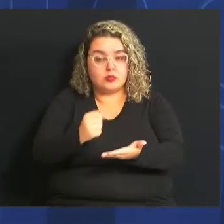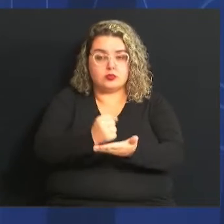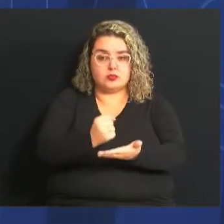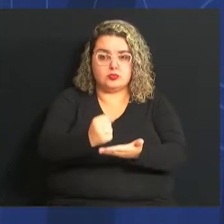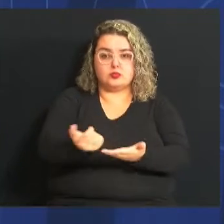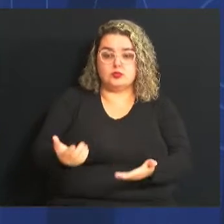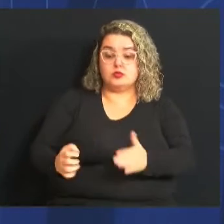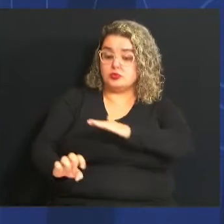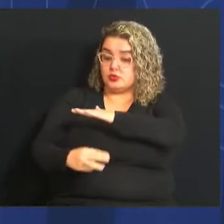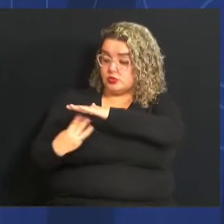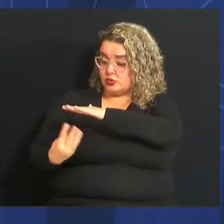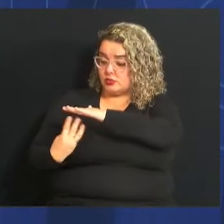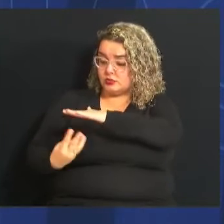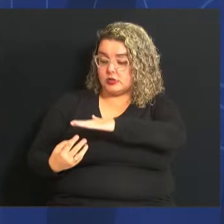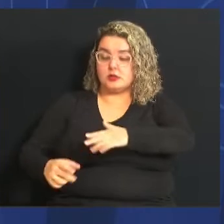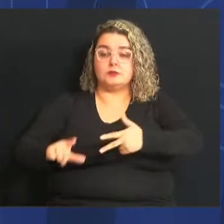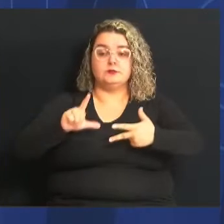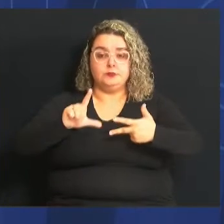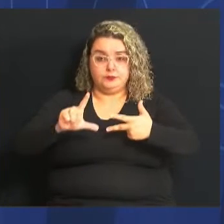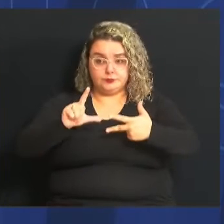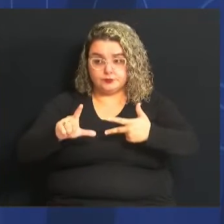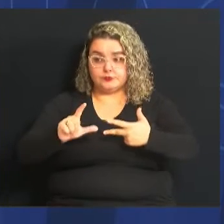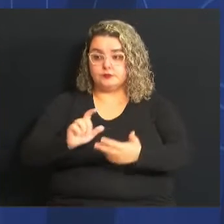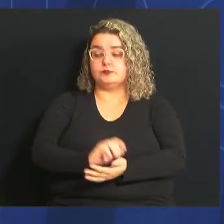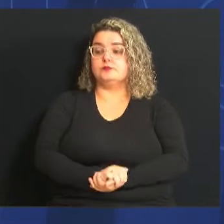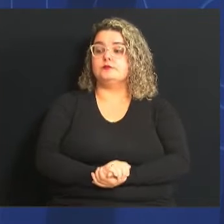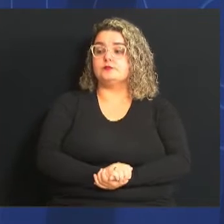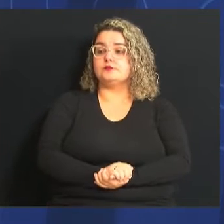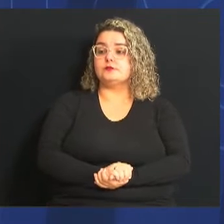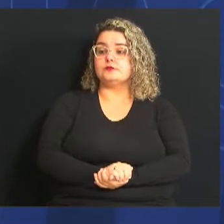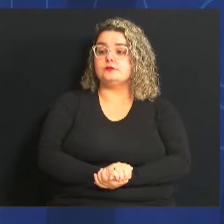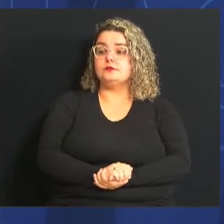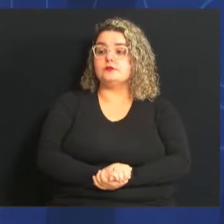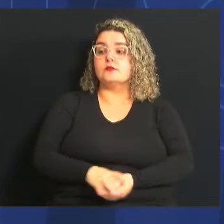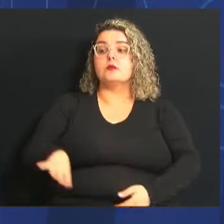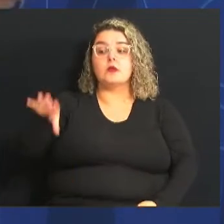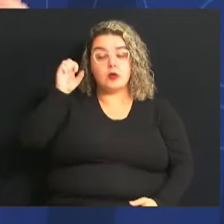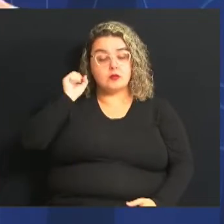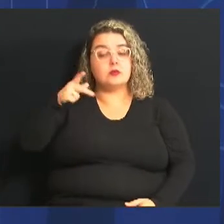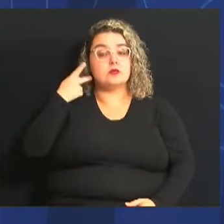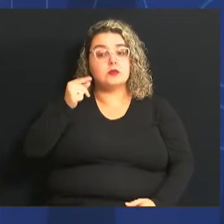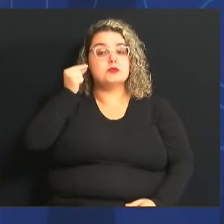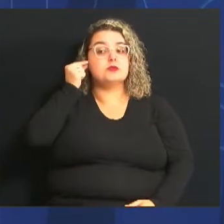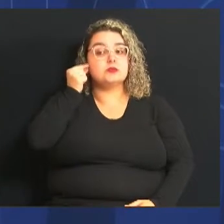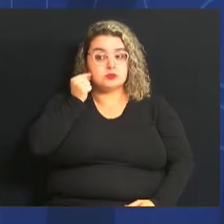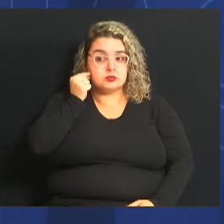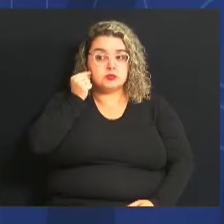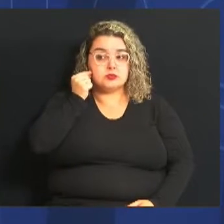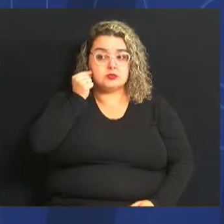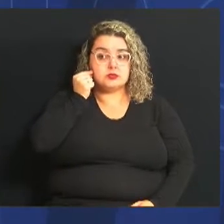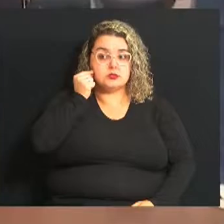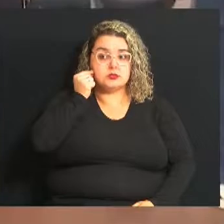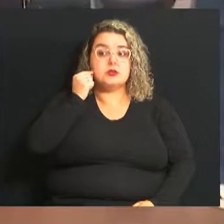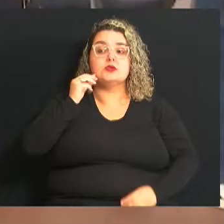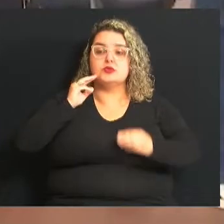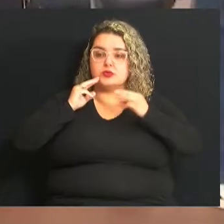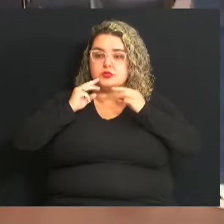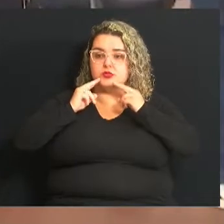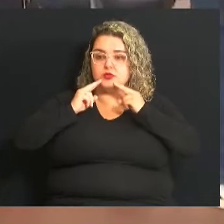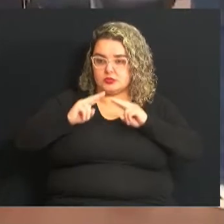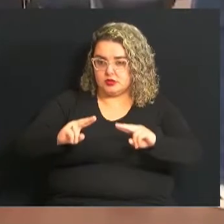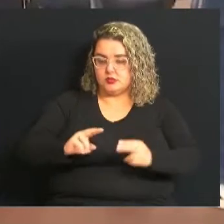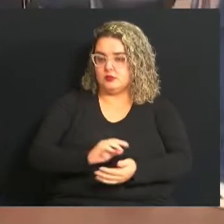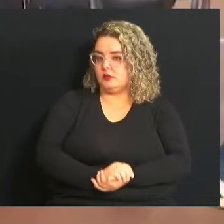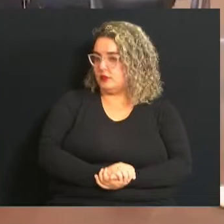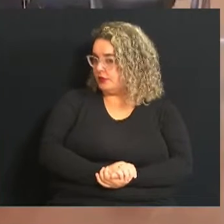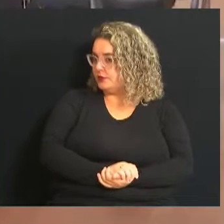empresas terceirizadas pelo Legislativo ouviu o vereador Marcelo Silva na condição de testemunha.